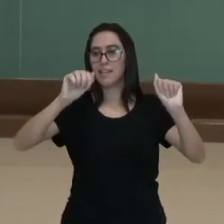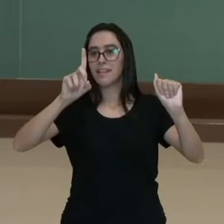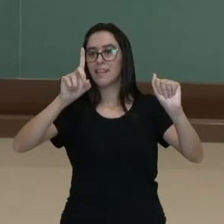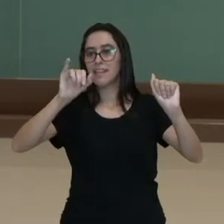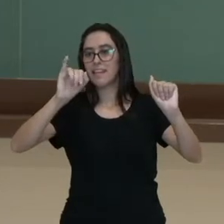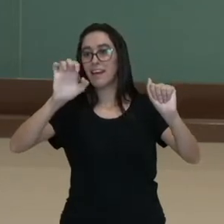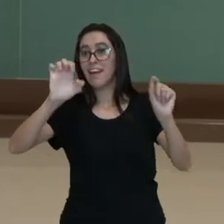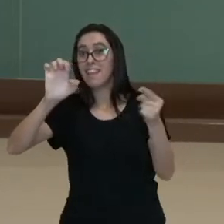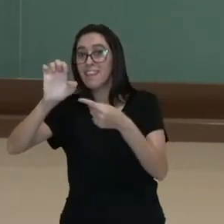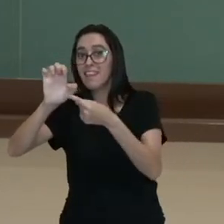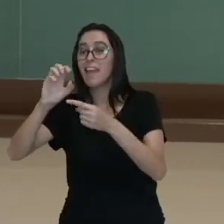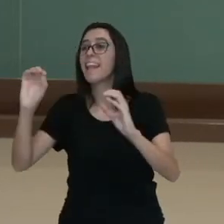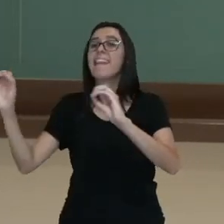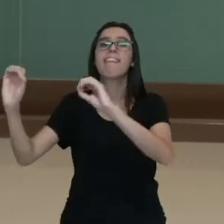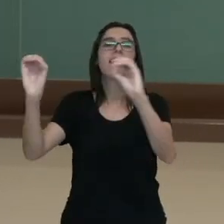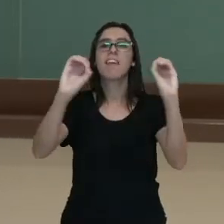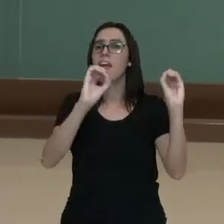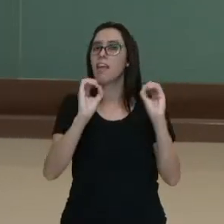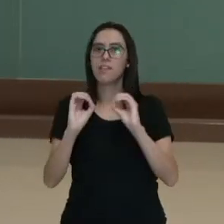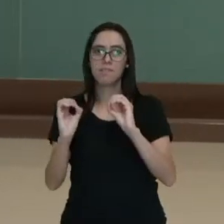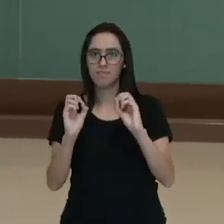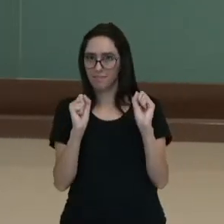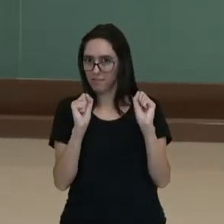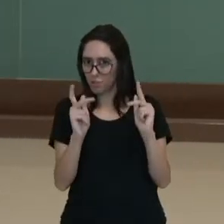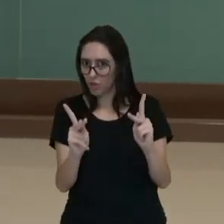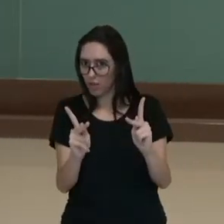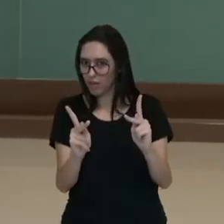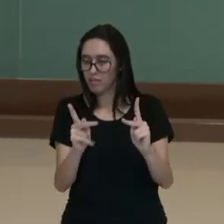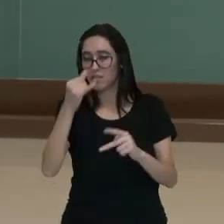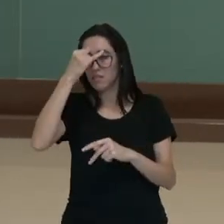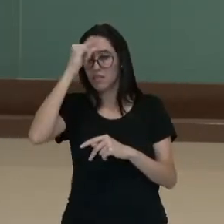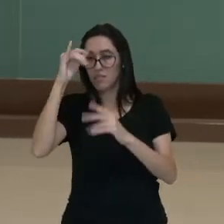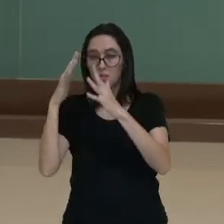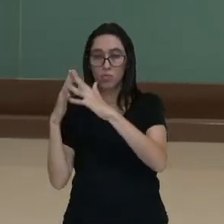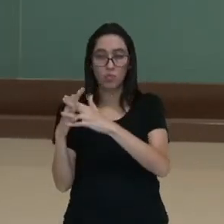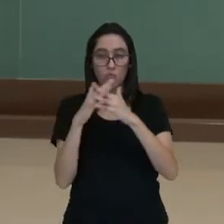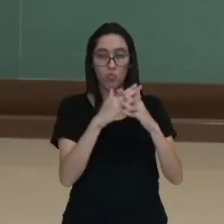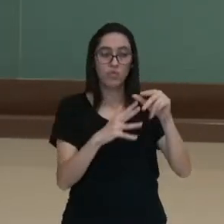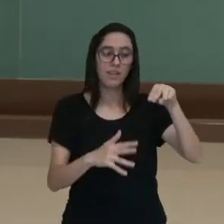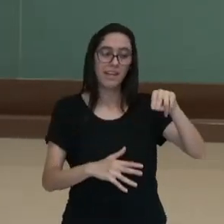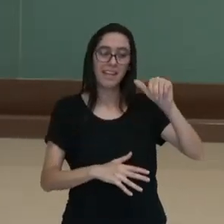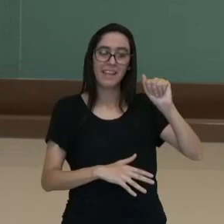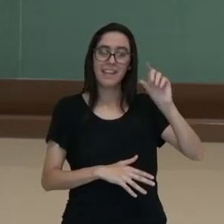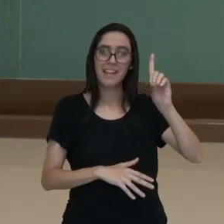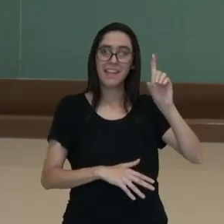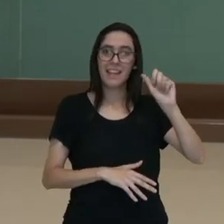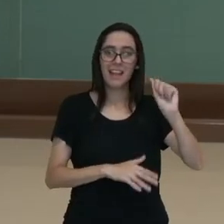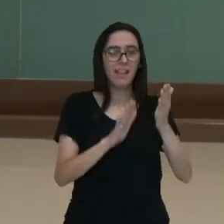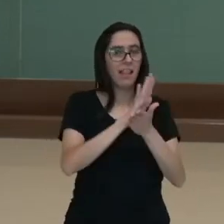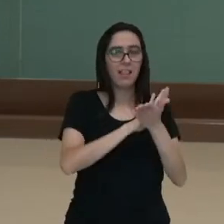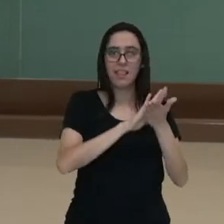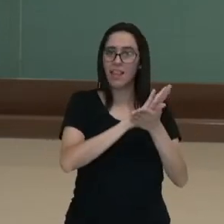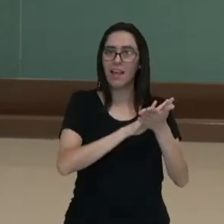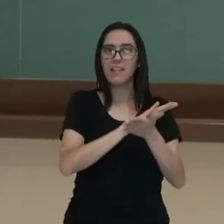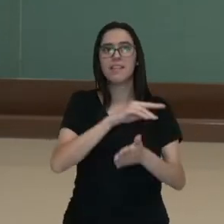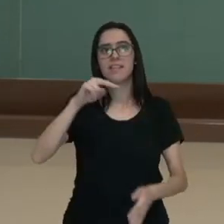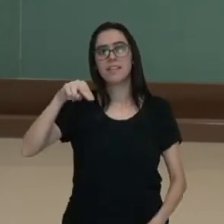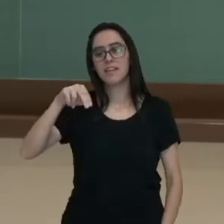ninguém, ok? Certo? Não confundam nada com nadie. Vamos a seguir, então?